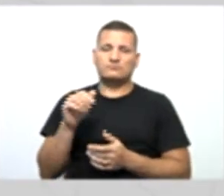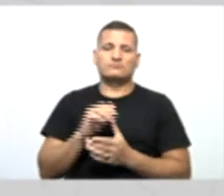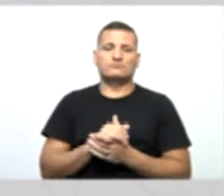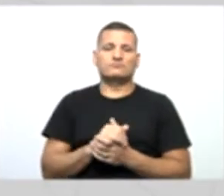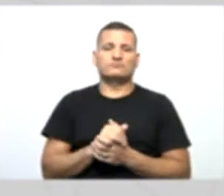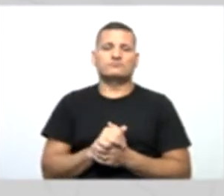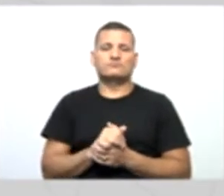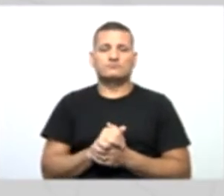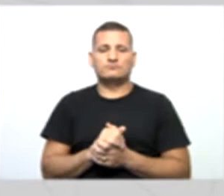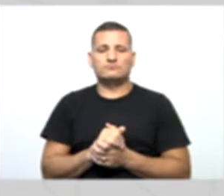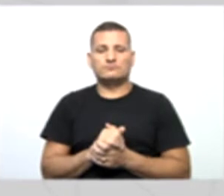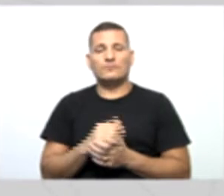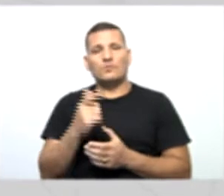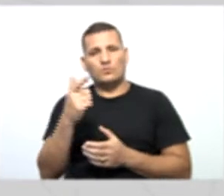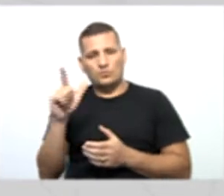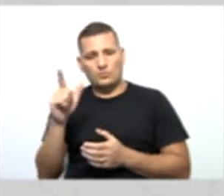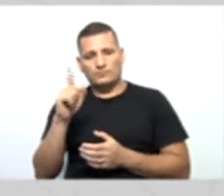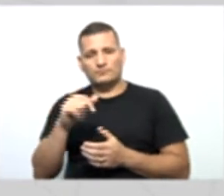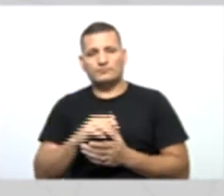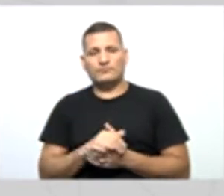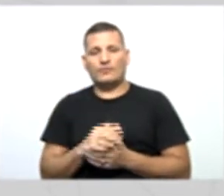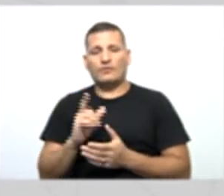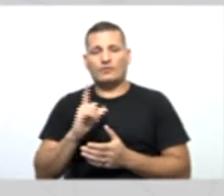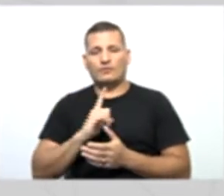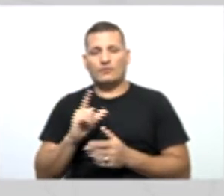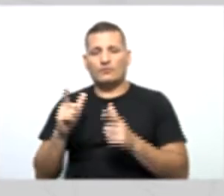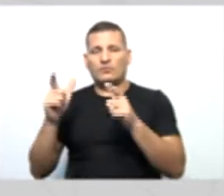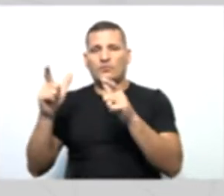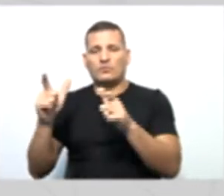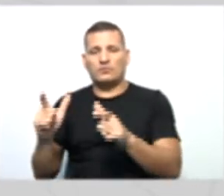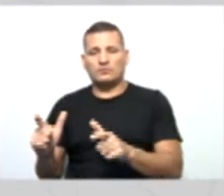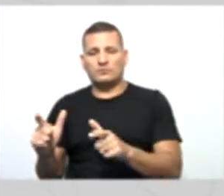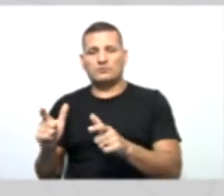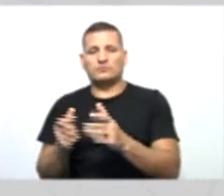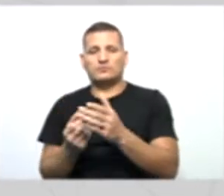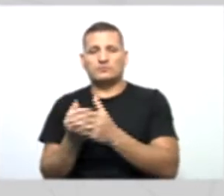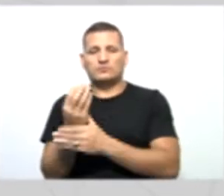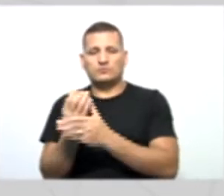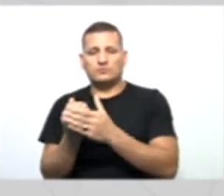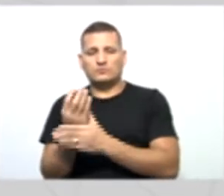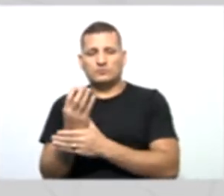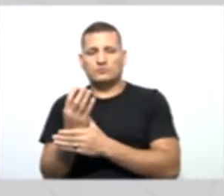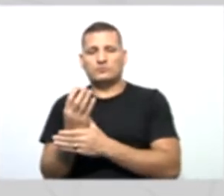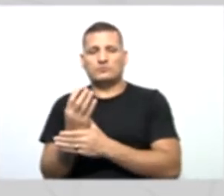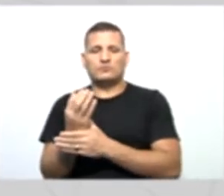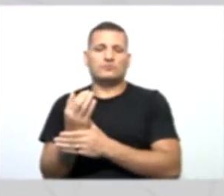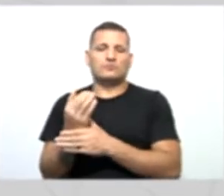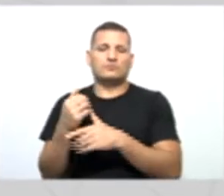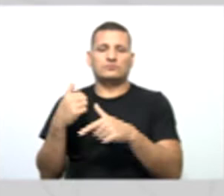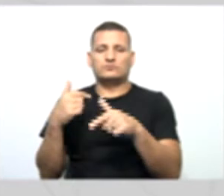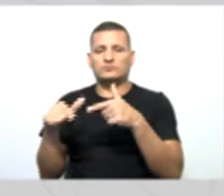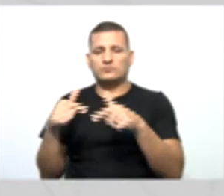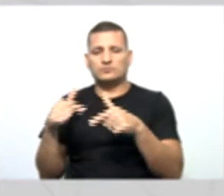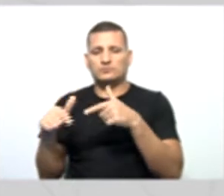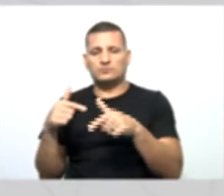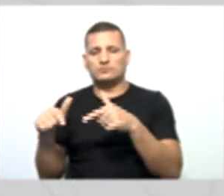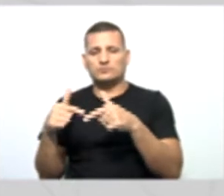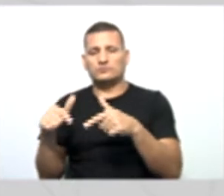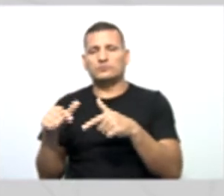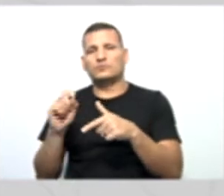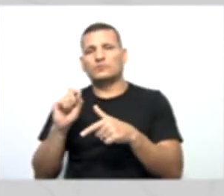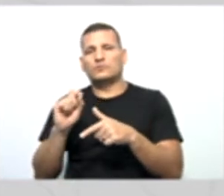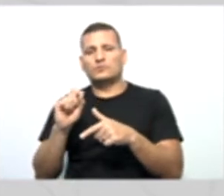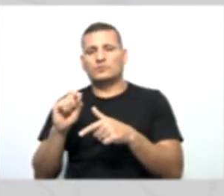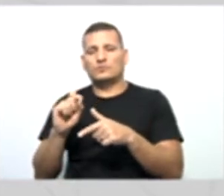O outro ponto, ter localização de produção de bem ou serviço com